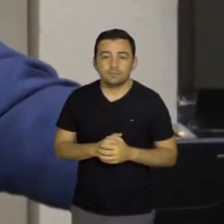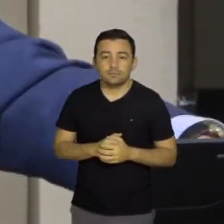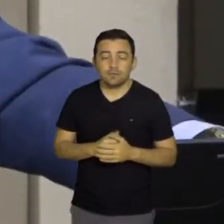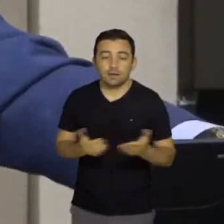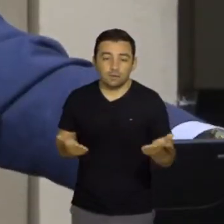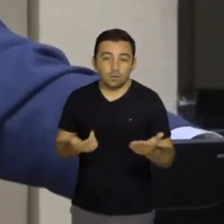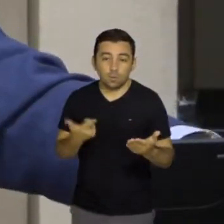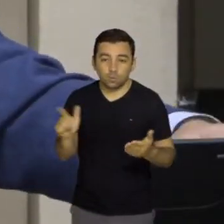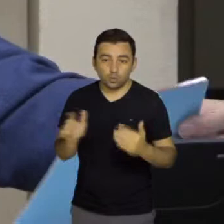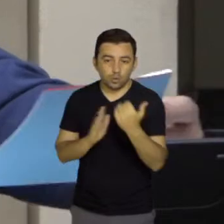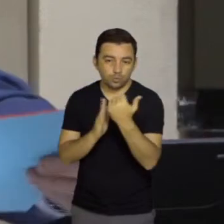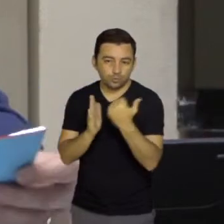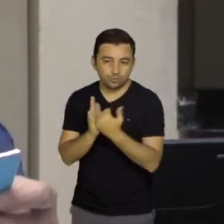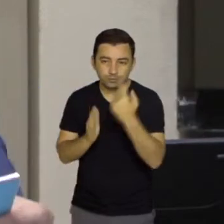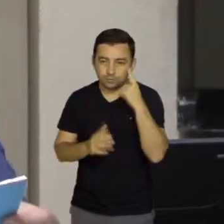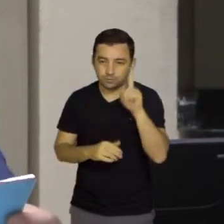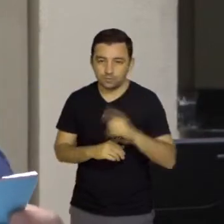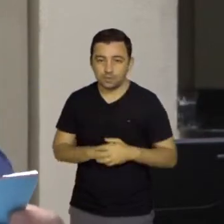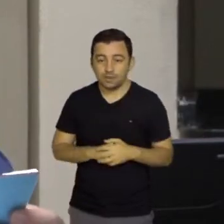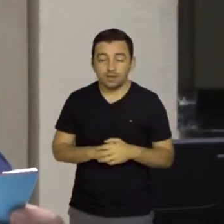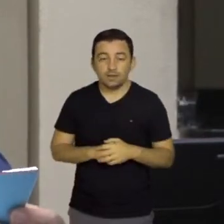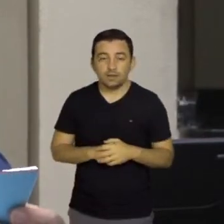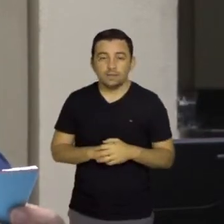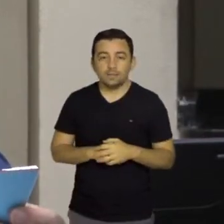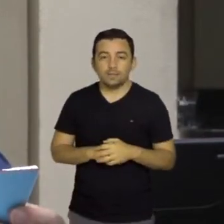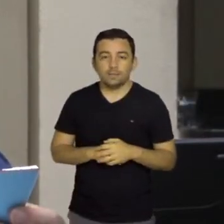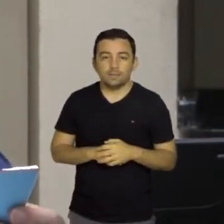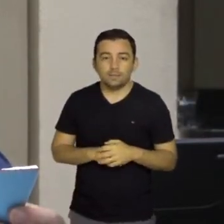passamos à ordem do dia. Mas, primeiramente, quero